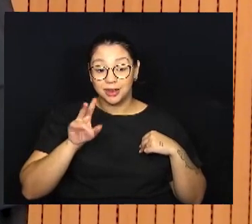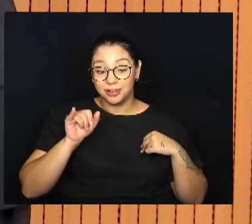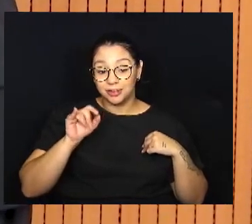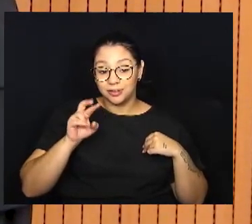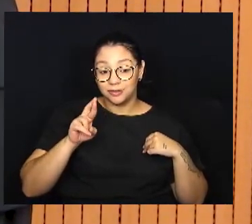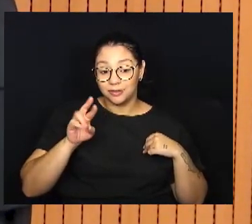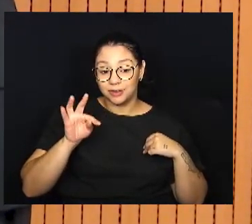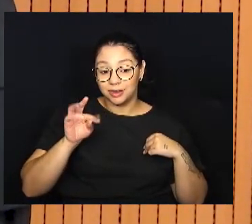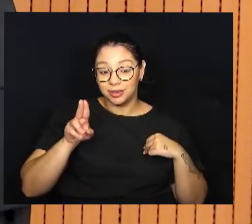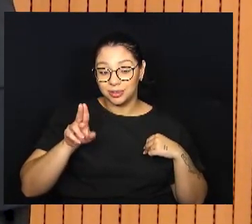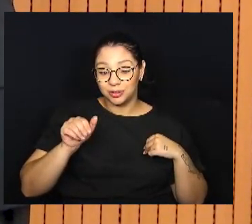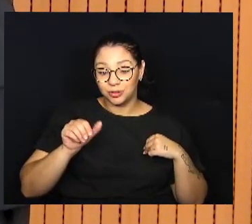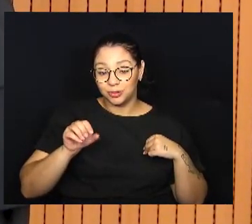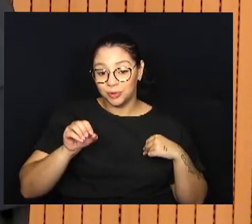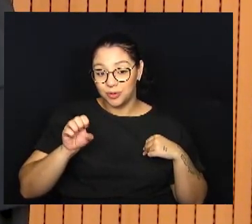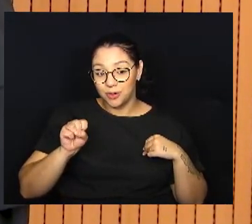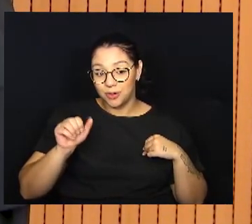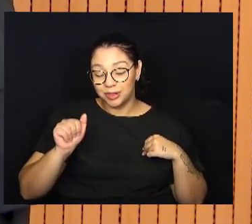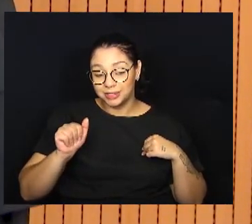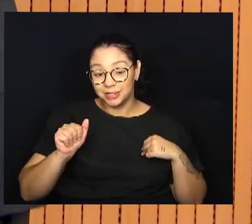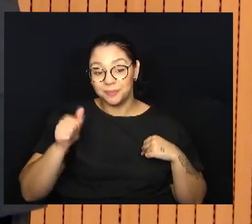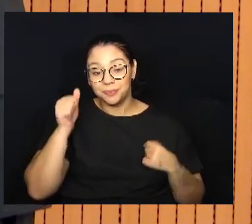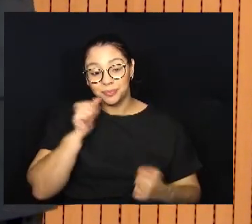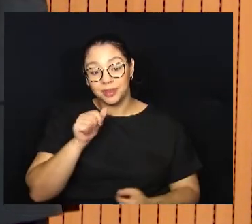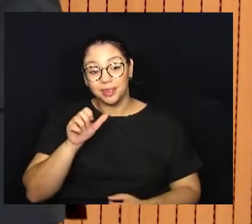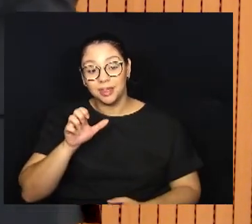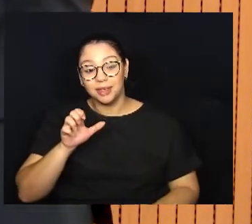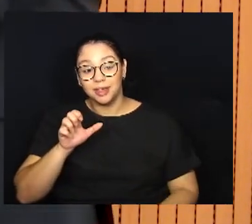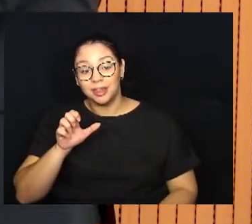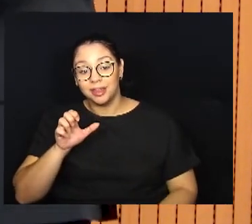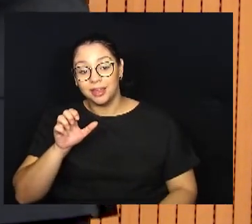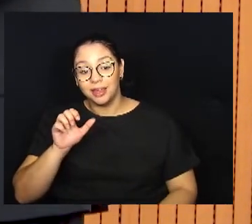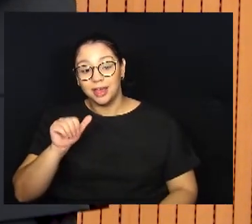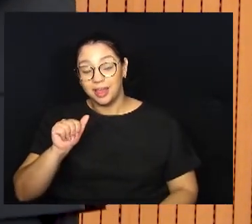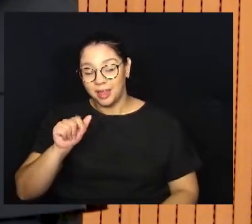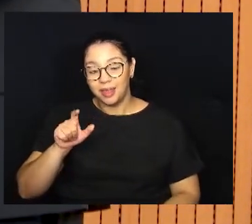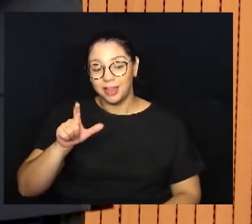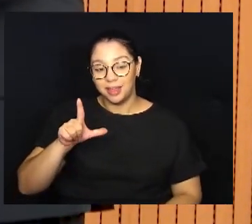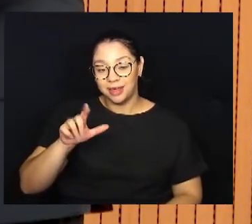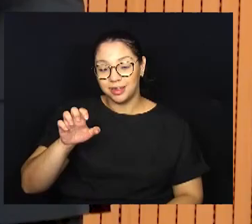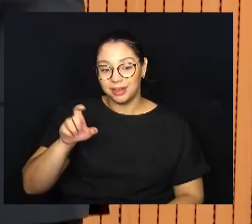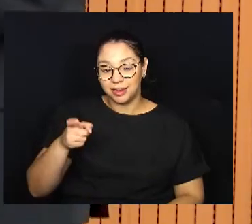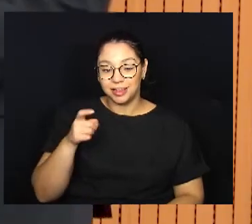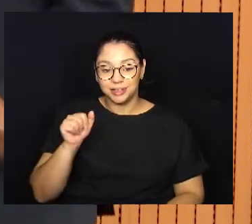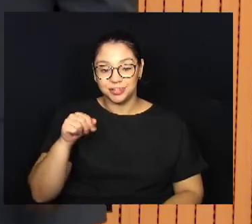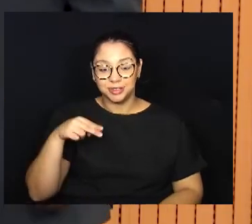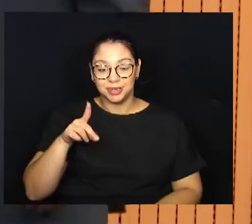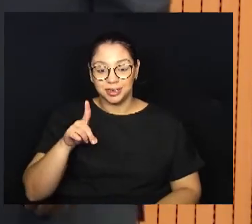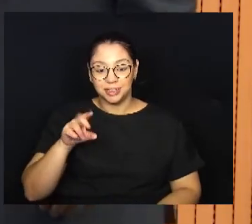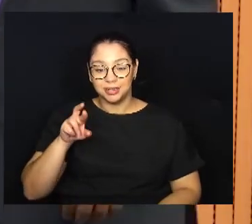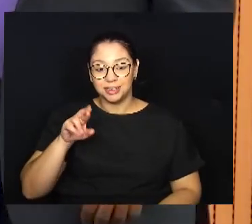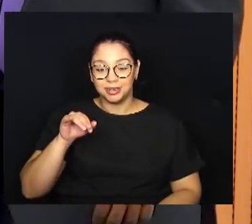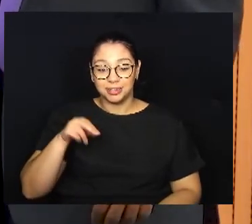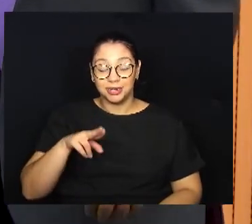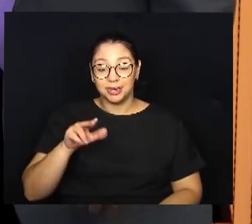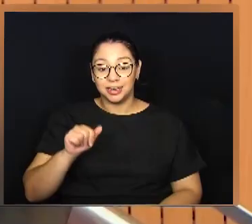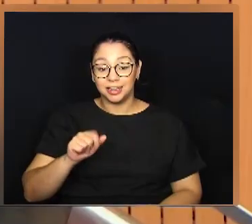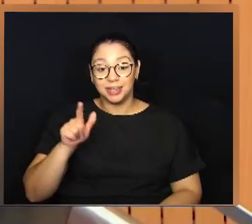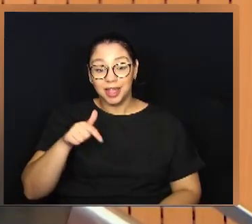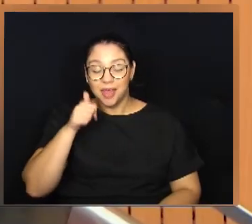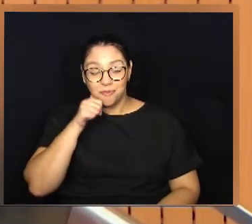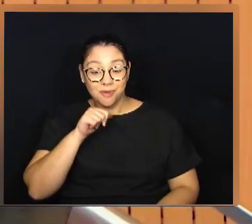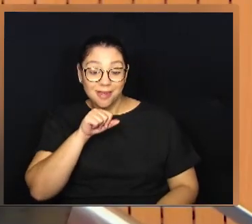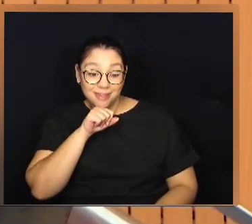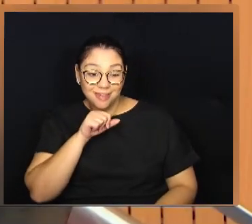mérito mulher virtuosa Elizabeth Lins Reno Cordeiro Alexandrina Lima de Souza Campos conhecida como